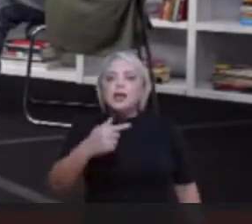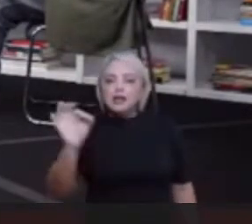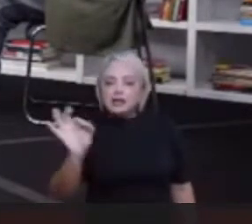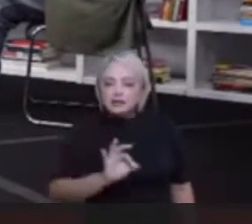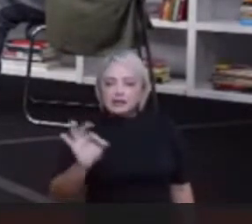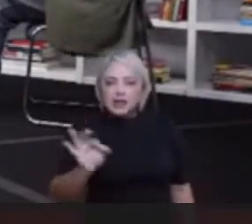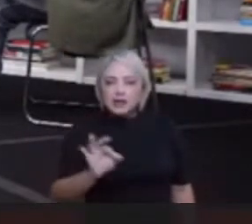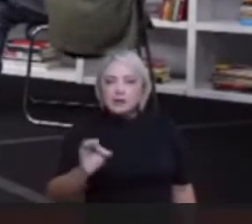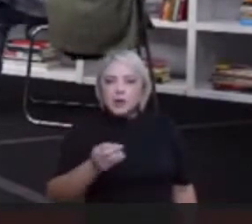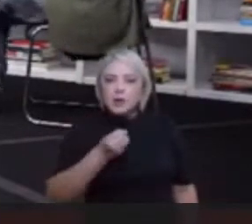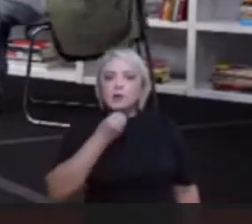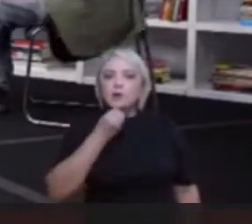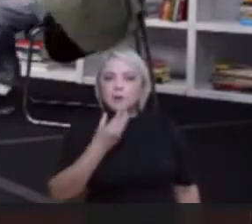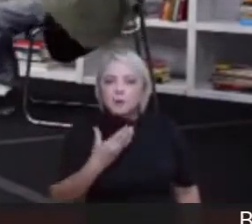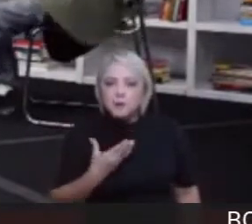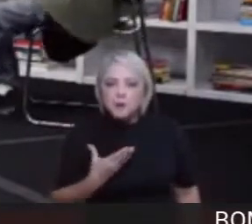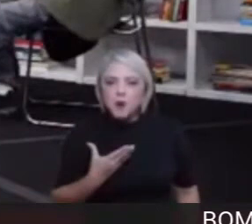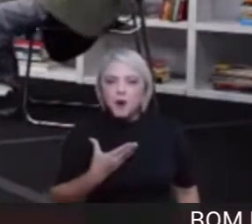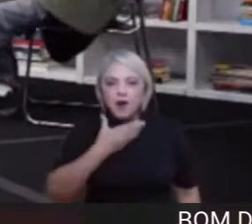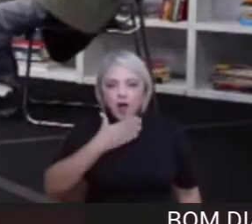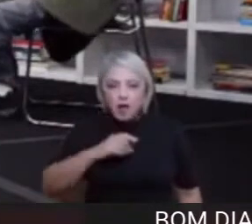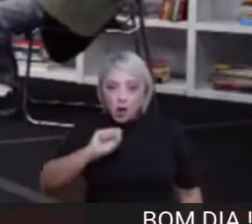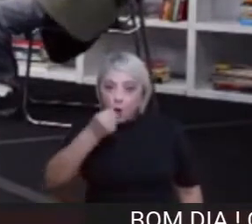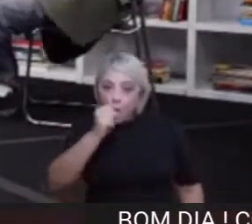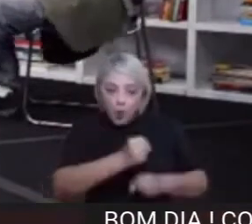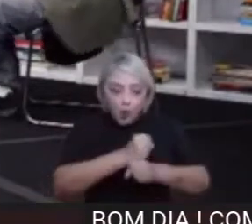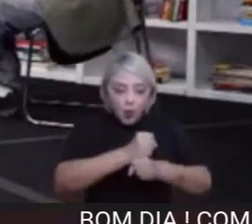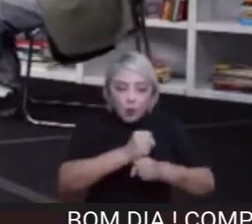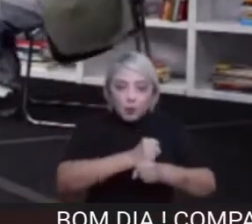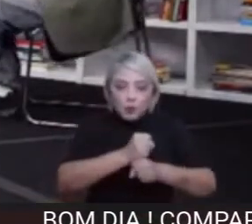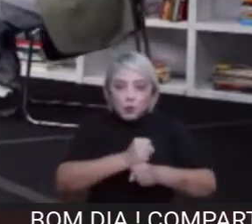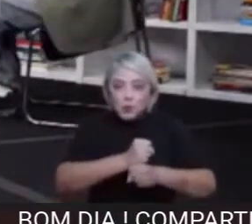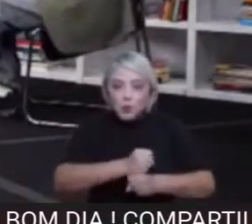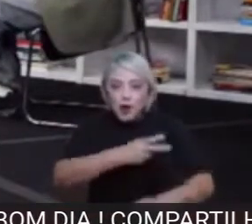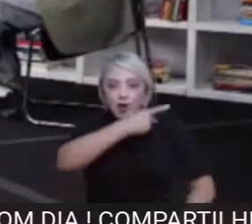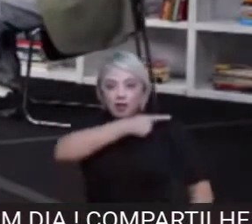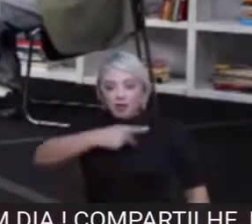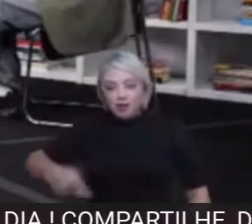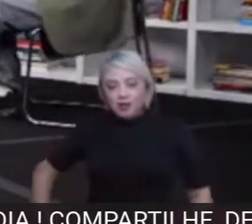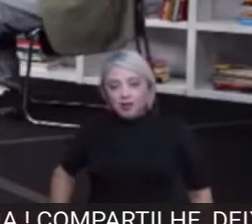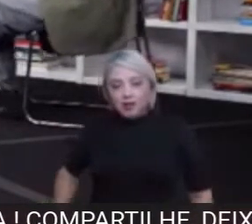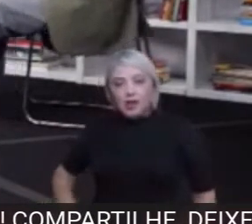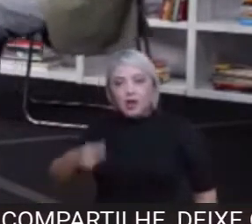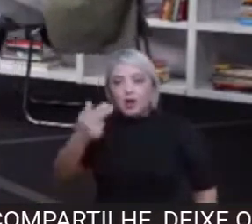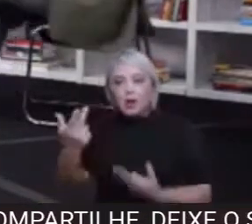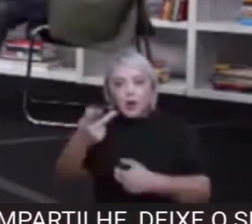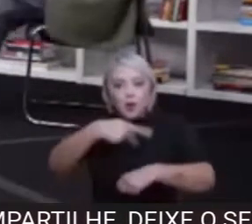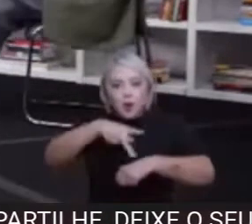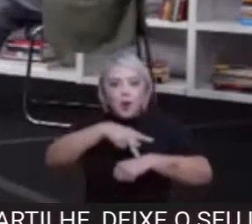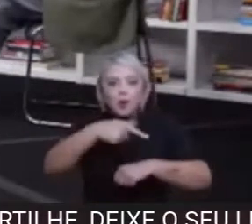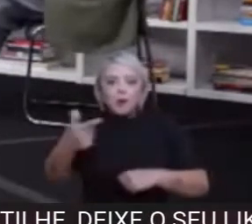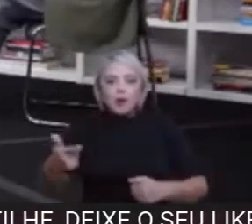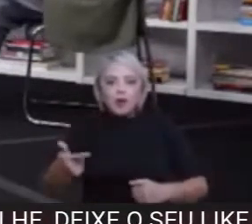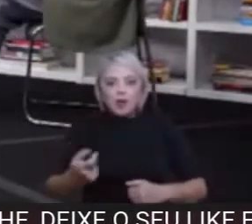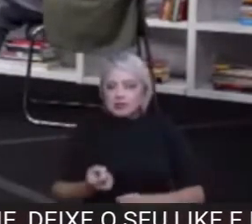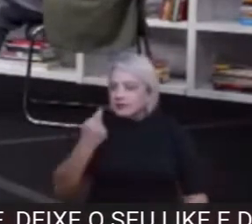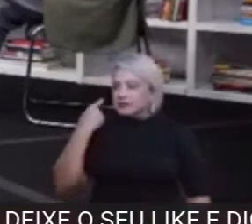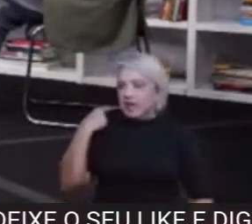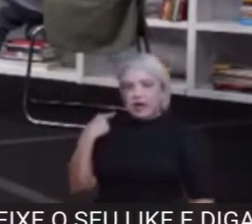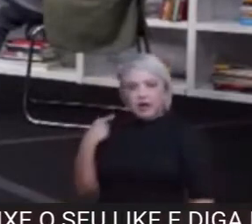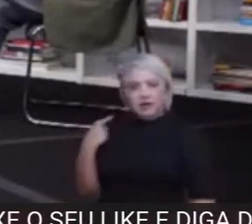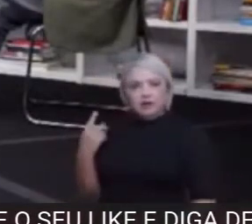ótimo em dezembro, depois de 8 anos de mandato, quando em muitos países os presidentes estão pela porta do fundo,